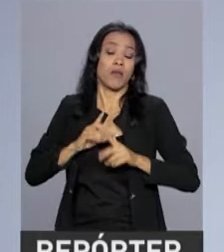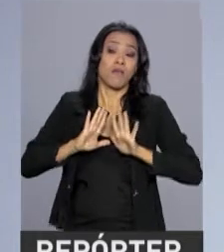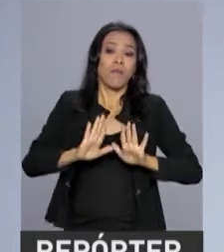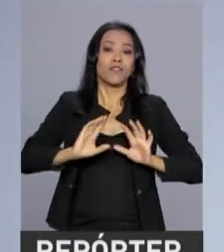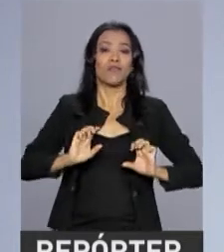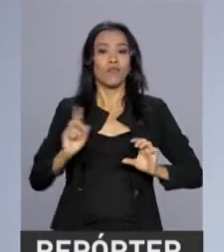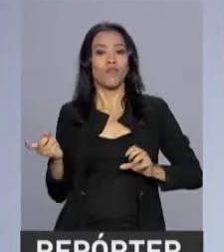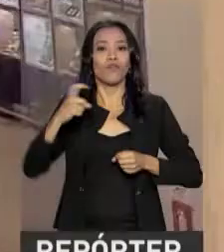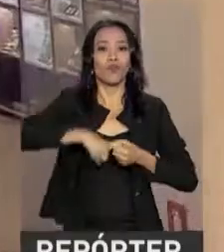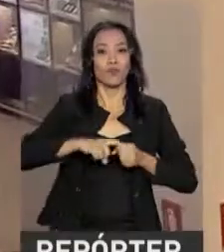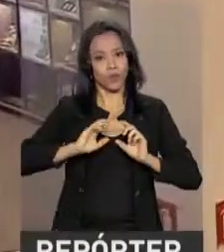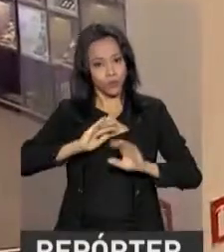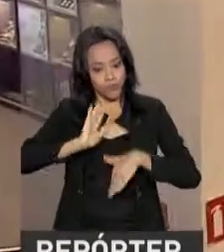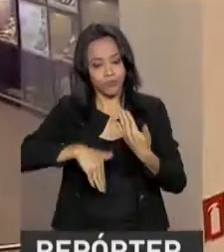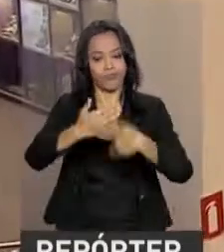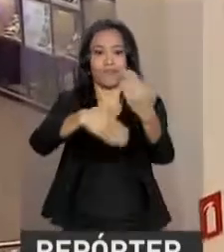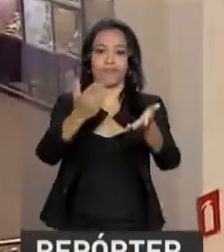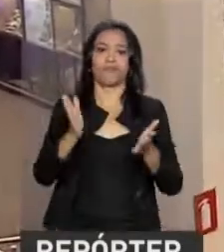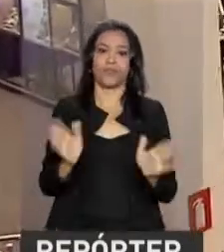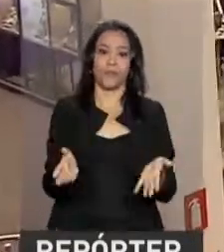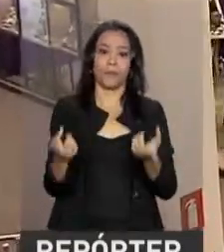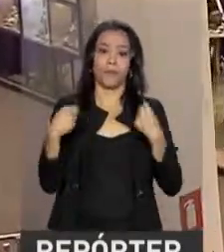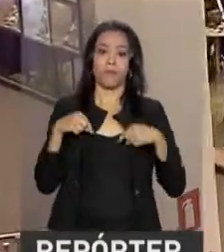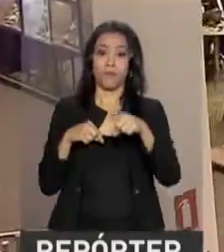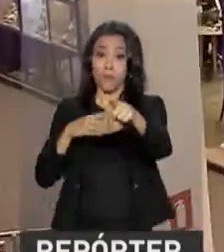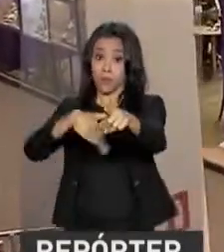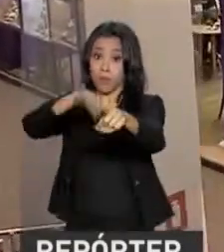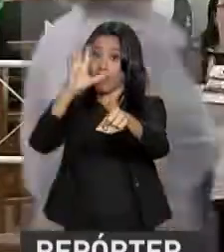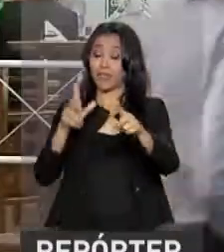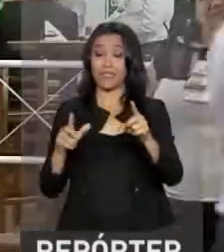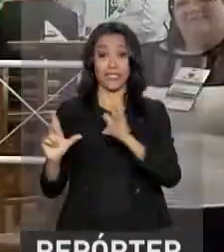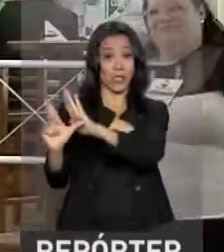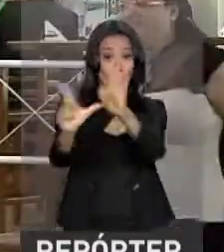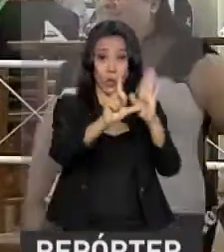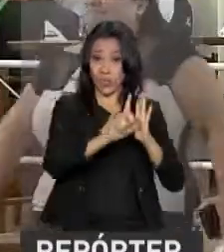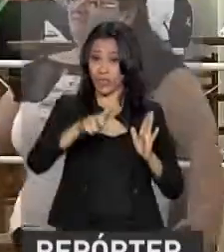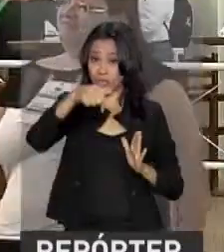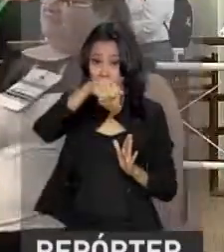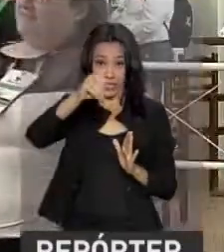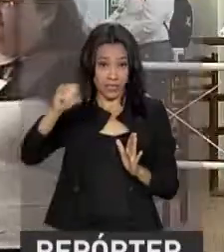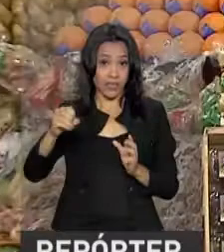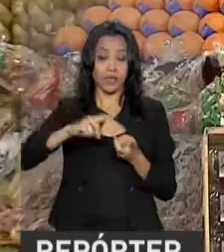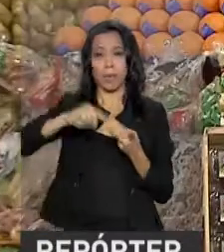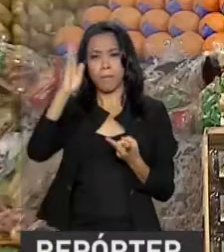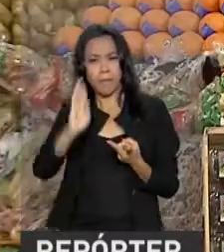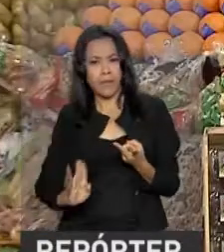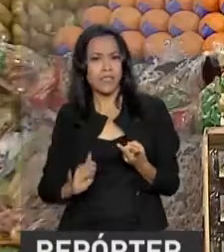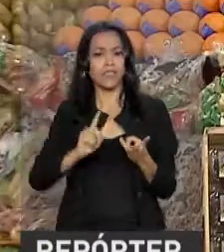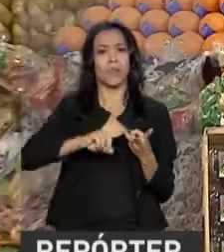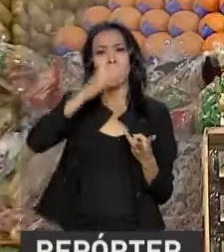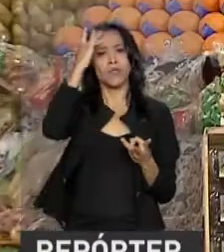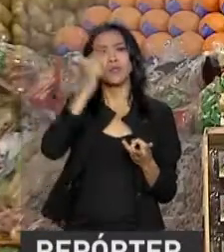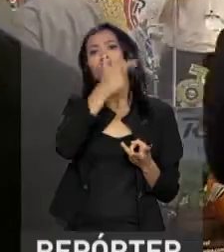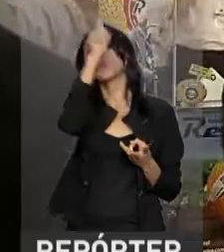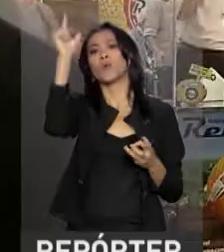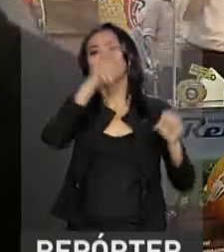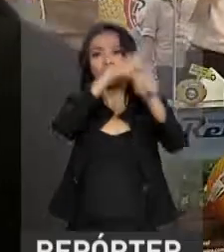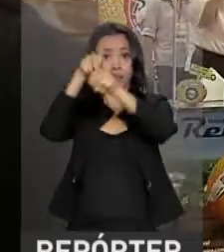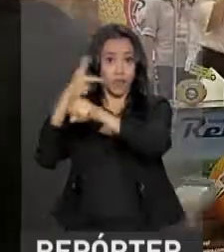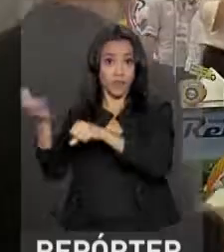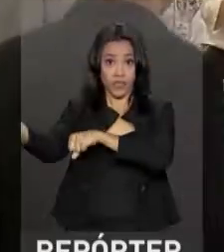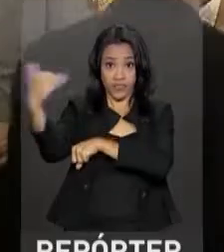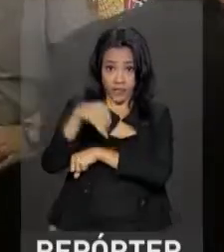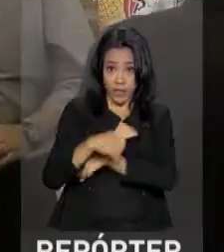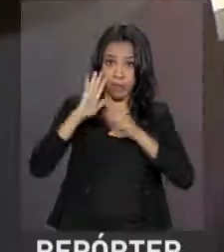o caminho do crescimento são mais de 700 expositores brasileiros e estrangeiros que vão mostrar novidades e tendências